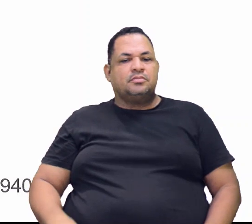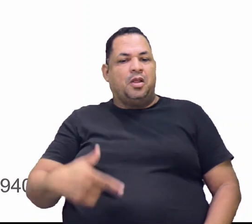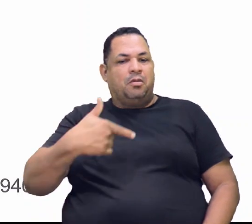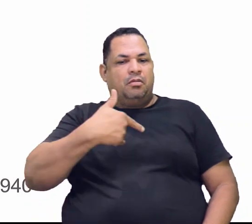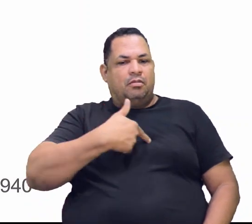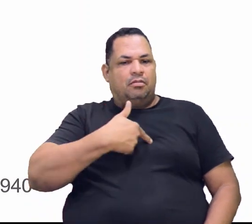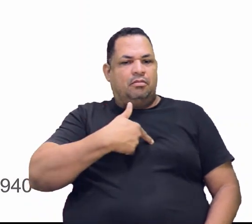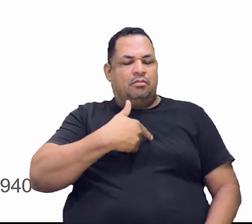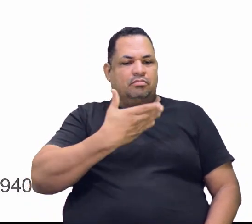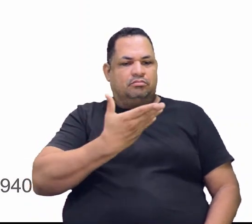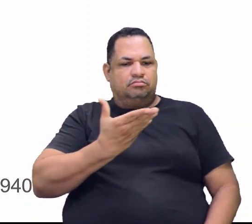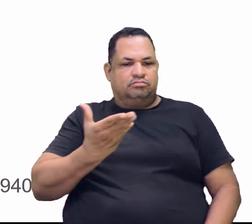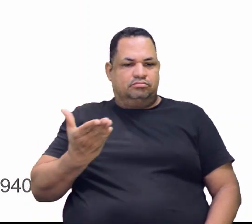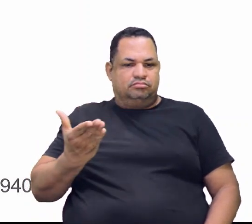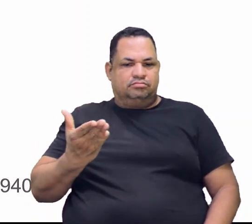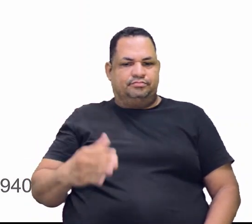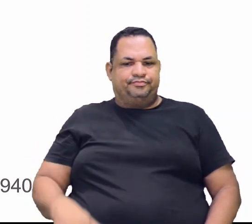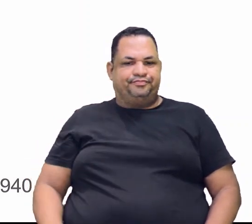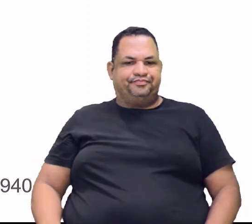Vargas,